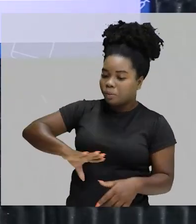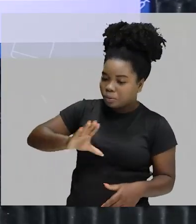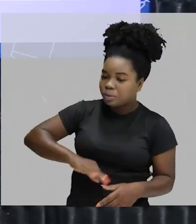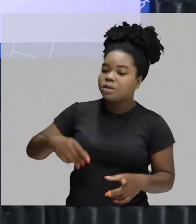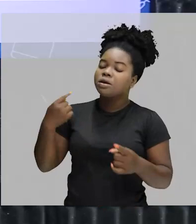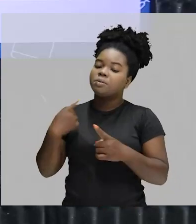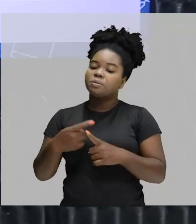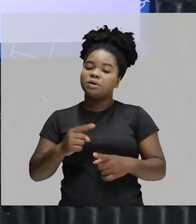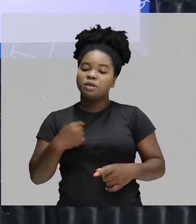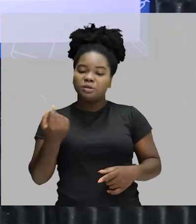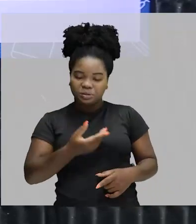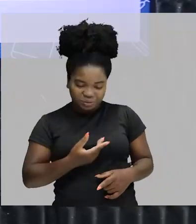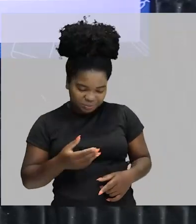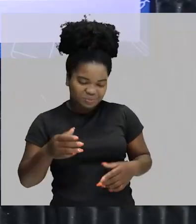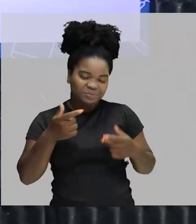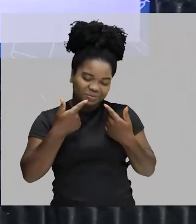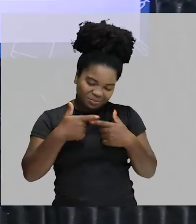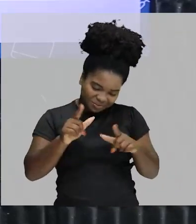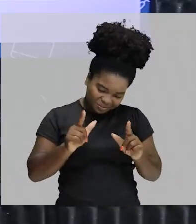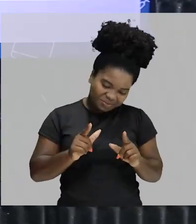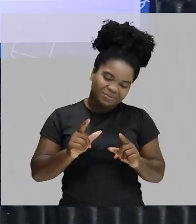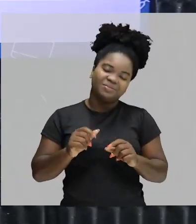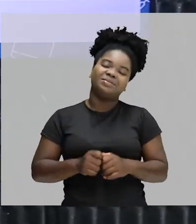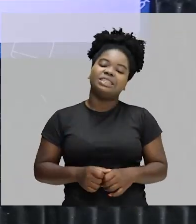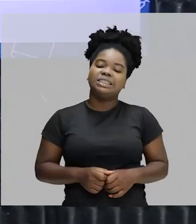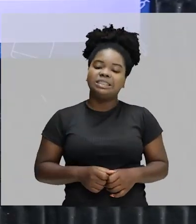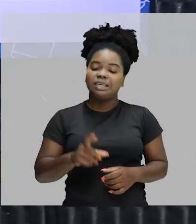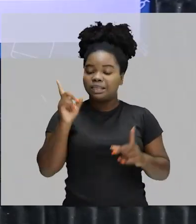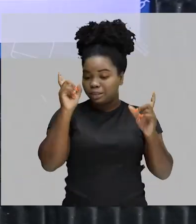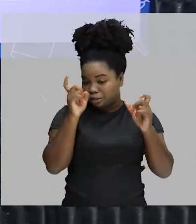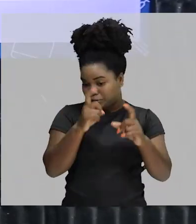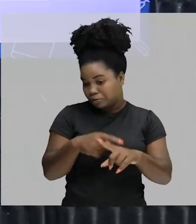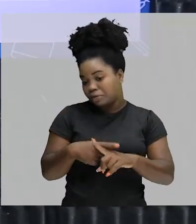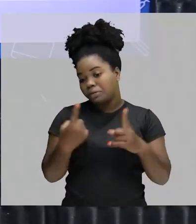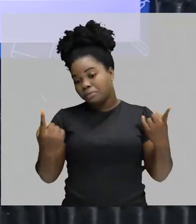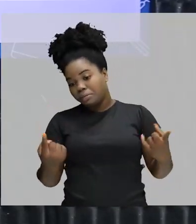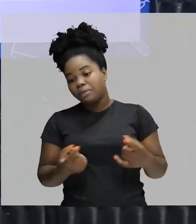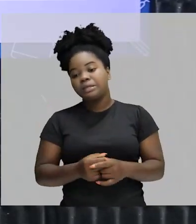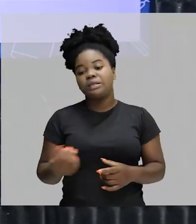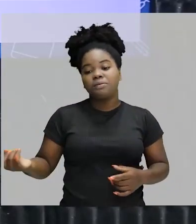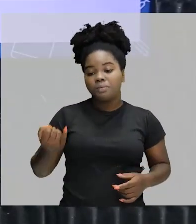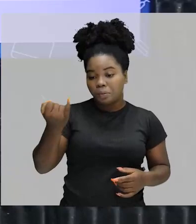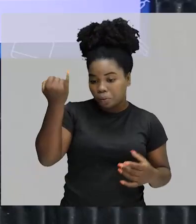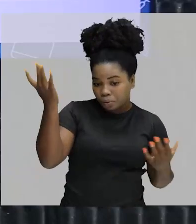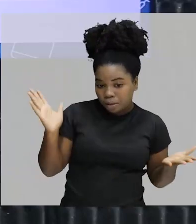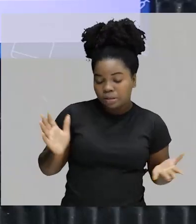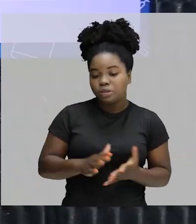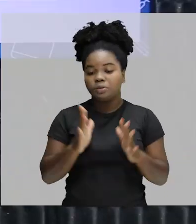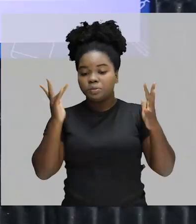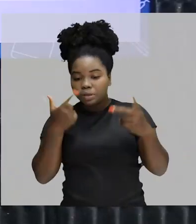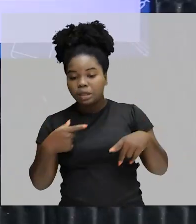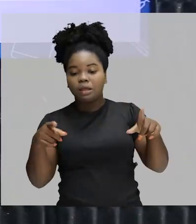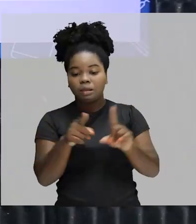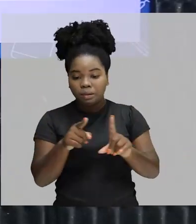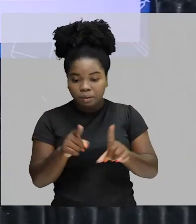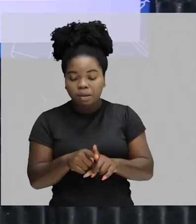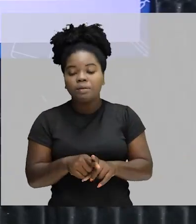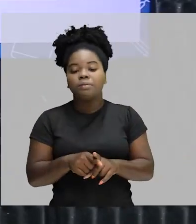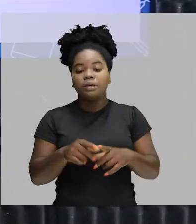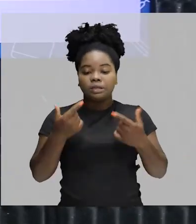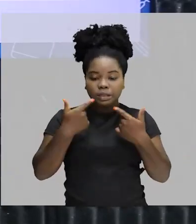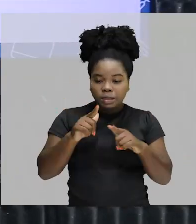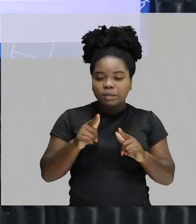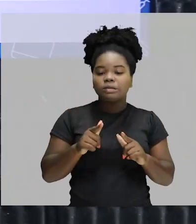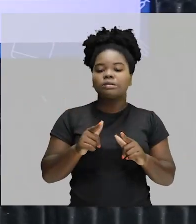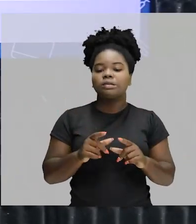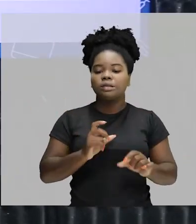Por quê? Porque a nossa língua, ela é sim uma língua complexa, mas é uma língua muito rica, é um patrimônio, na verdade, né? Então, a língua ela acaba sendo